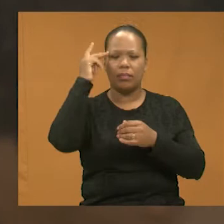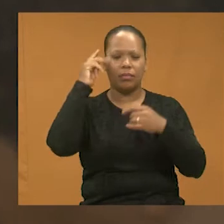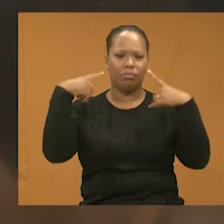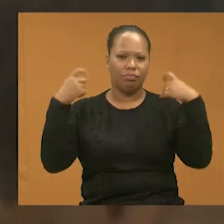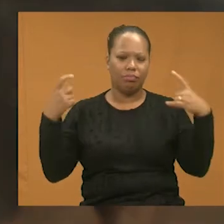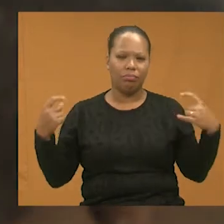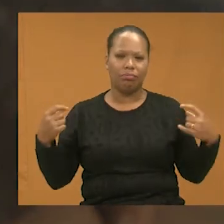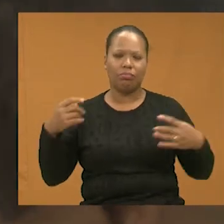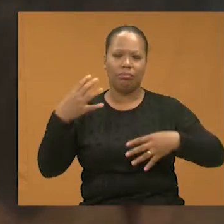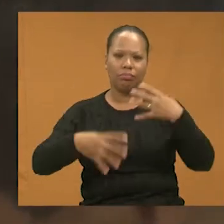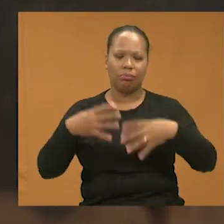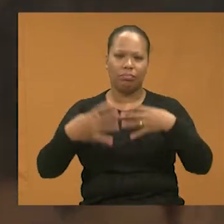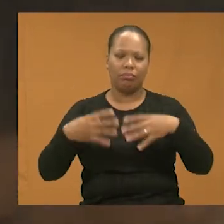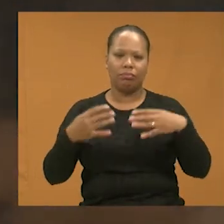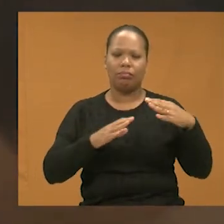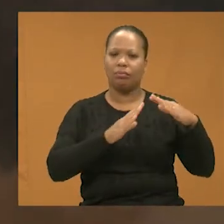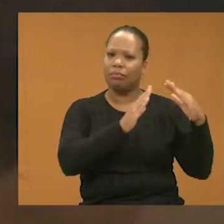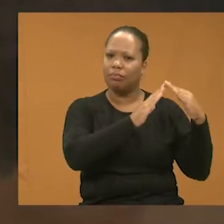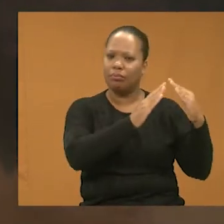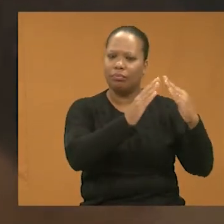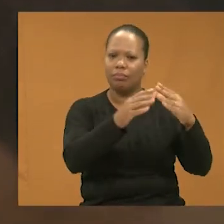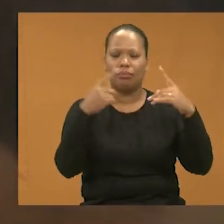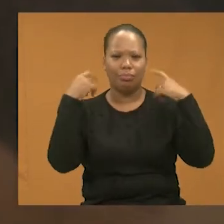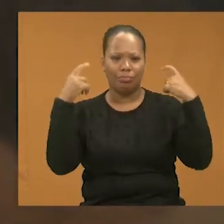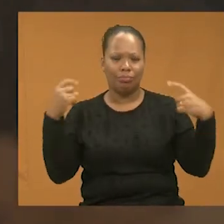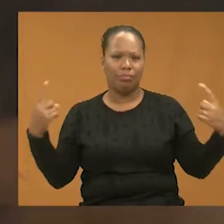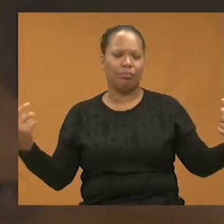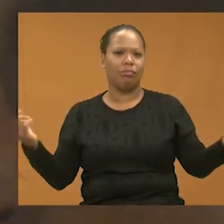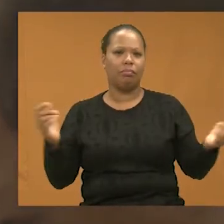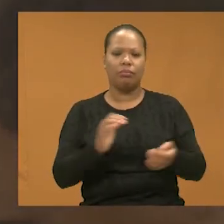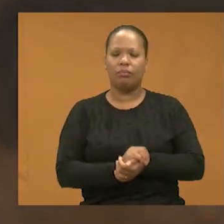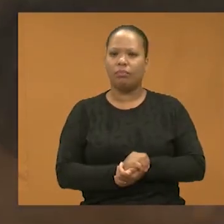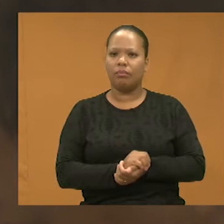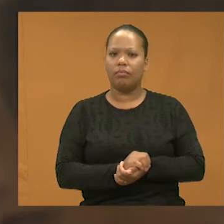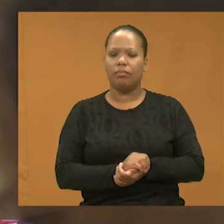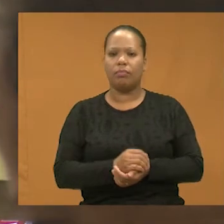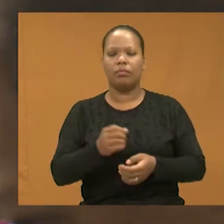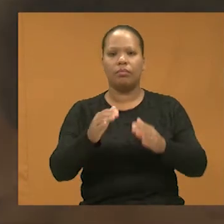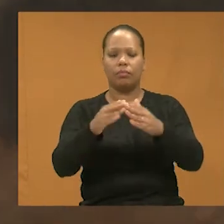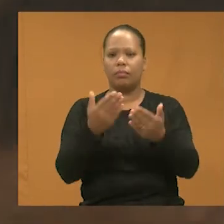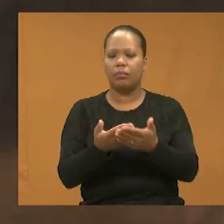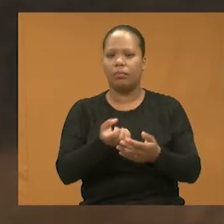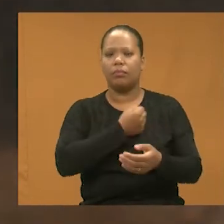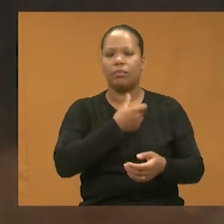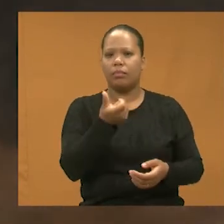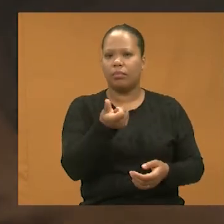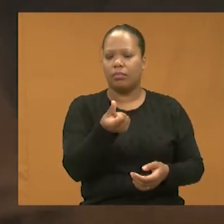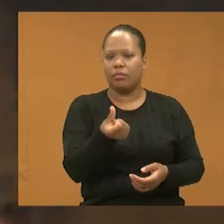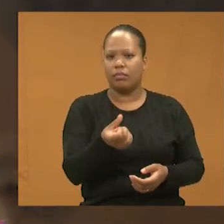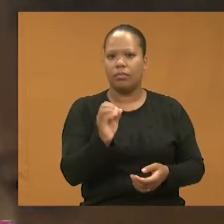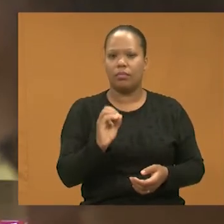Patrulha Escolar. Autoria, vereadora Lucimar Ponciano. Requerimento número 60. Ao comando